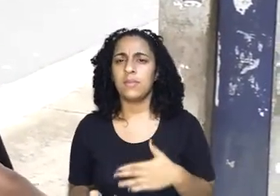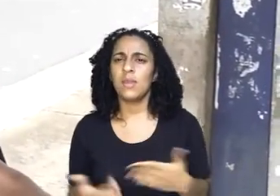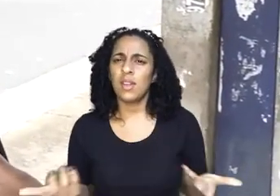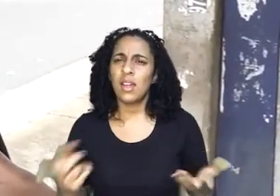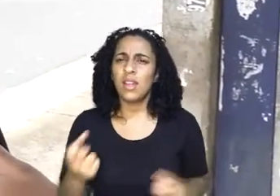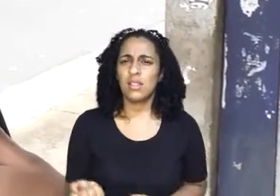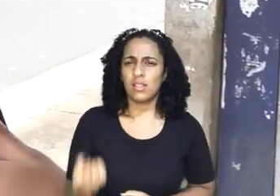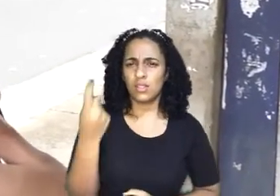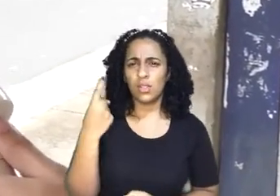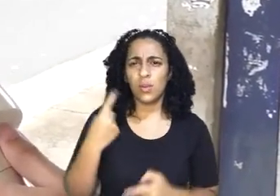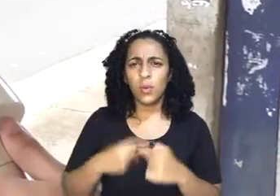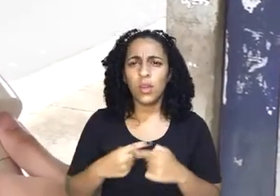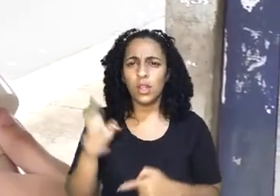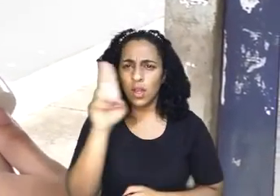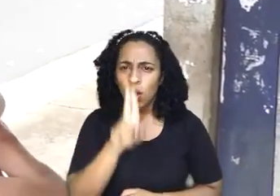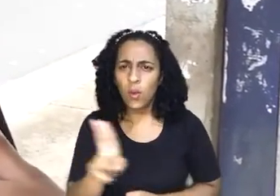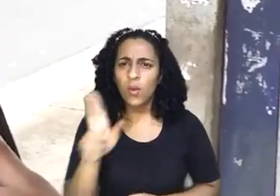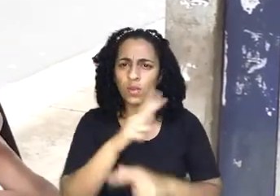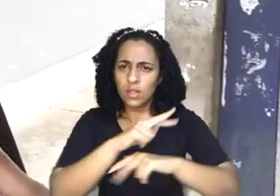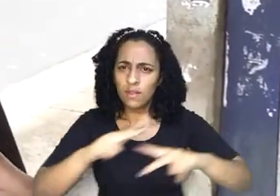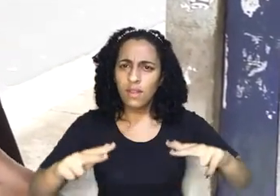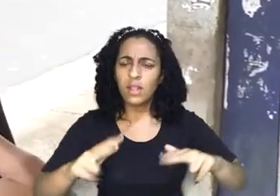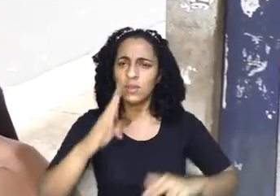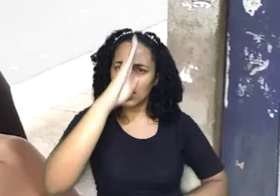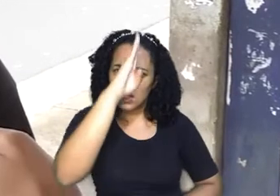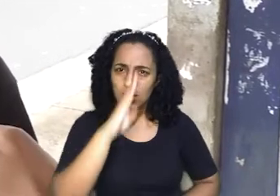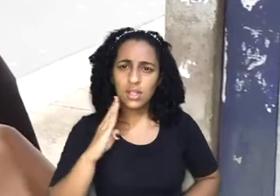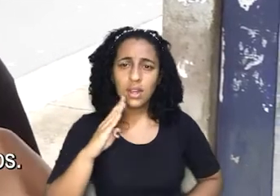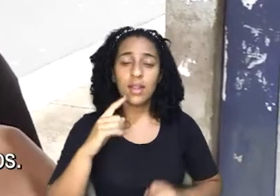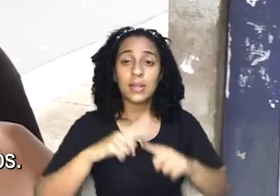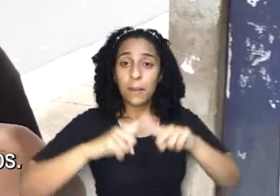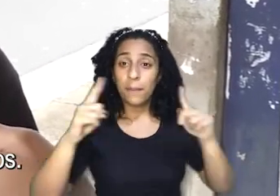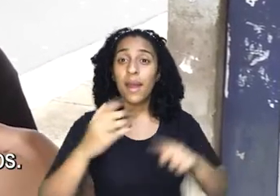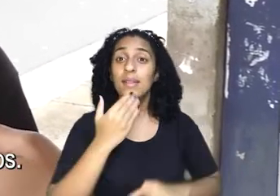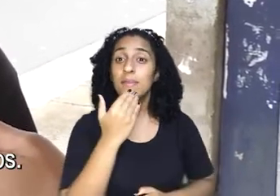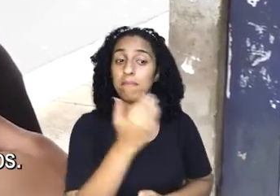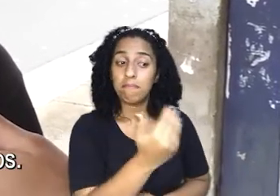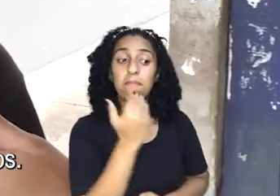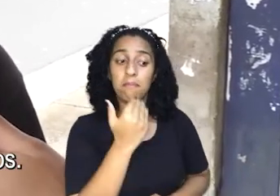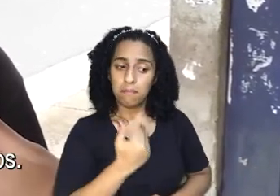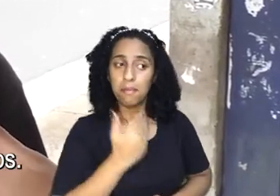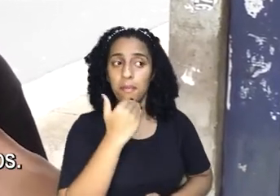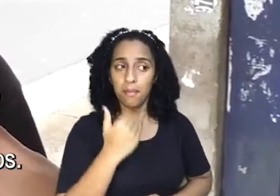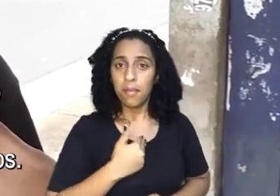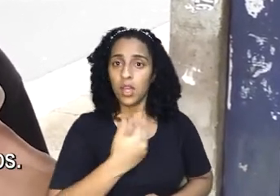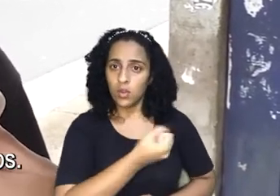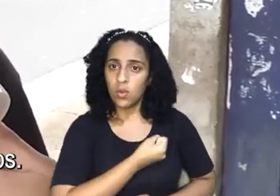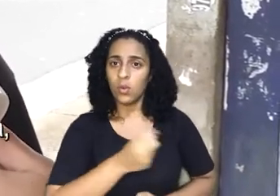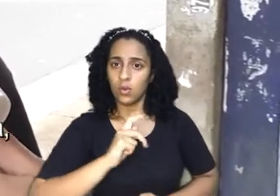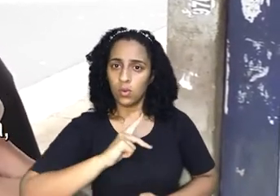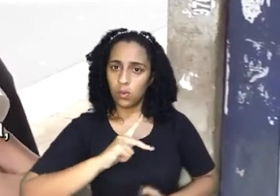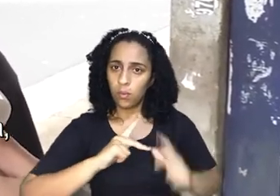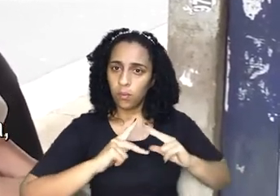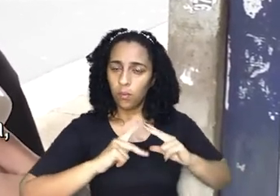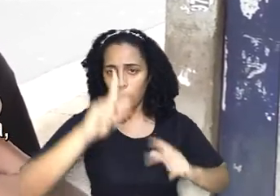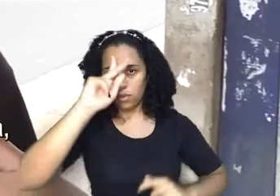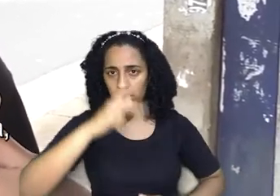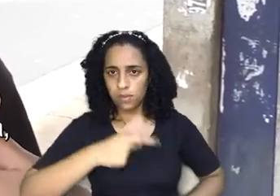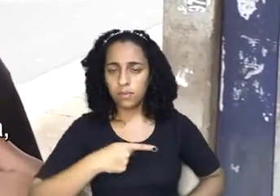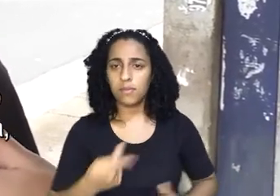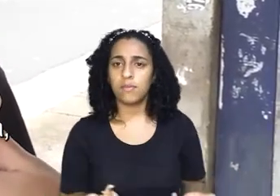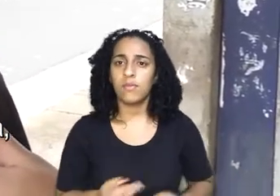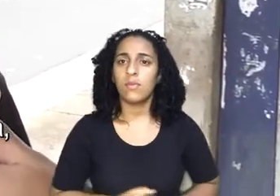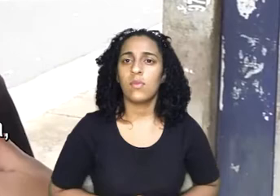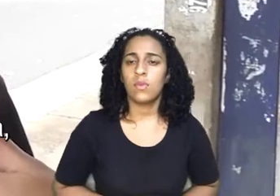a gente usa muito serviço de graça mas nada de graça que a gente pode com nossos dados Então você meio tá produzindo mais valer lucros mexendo